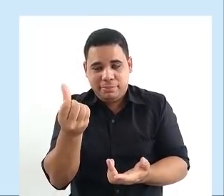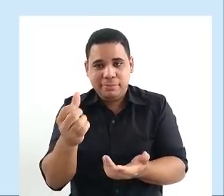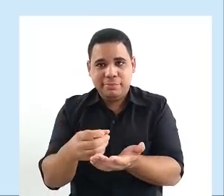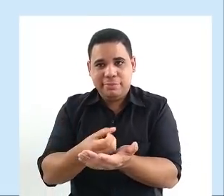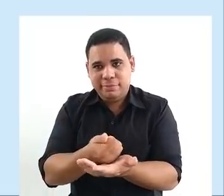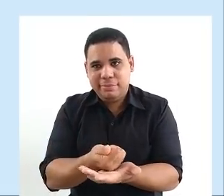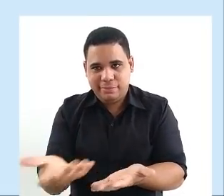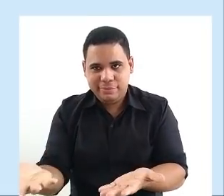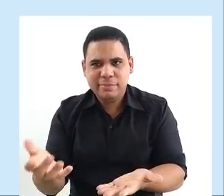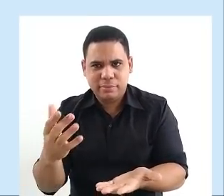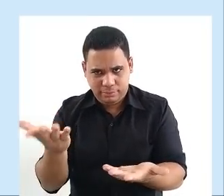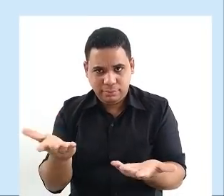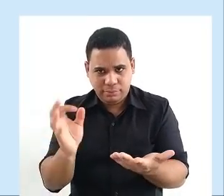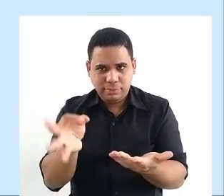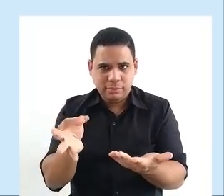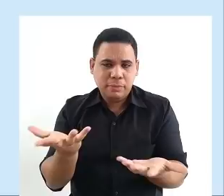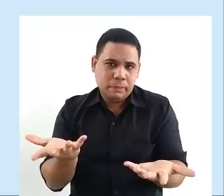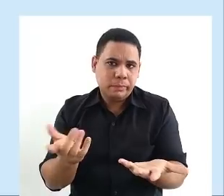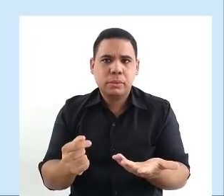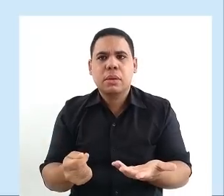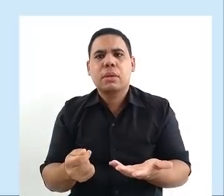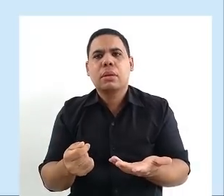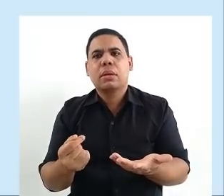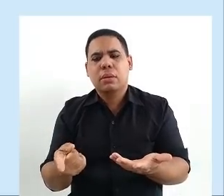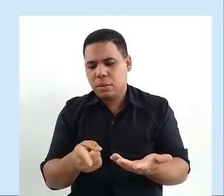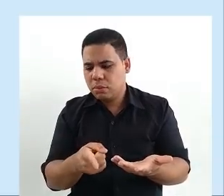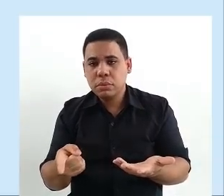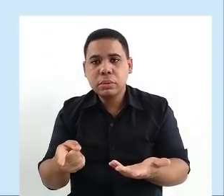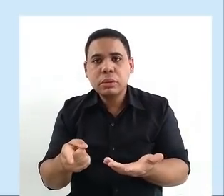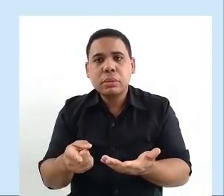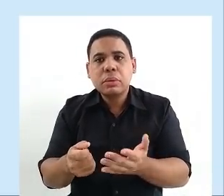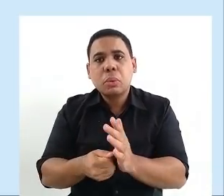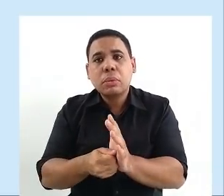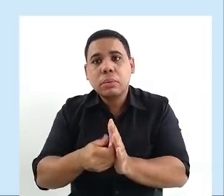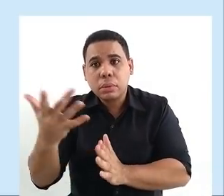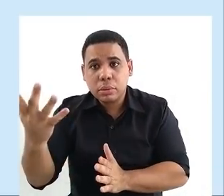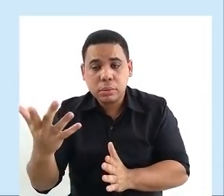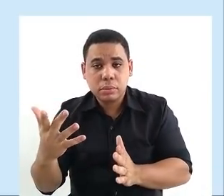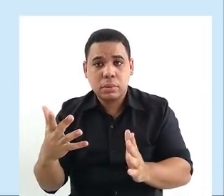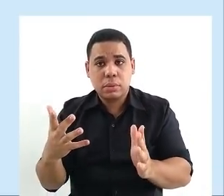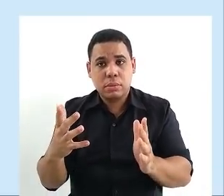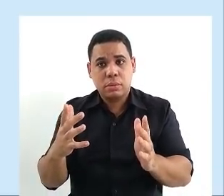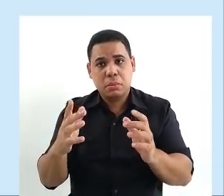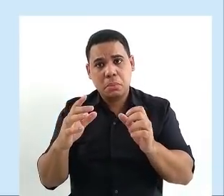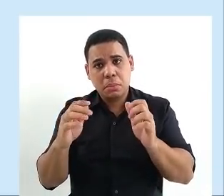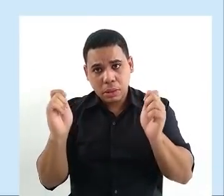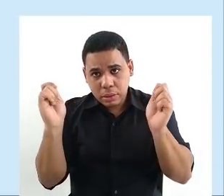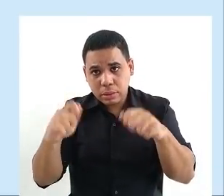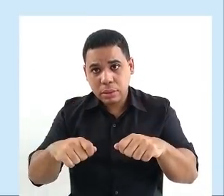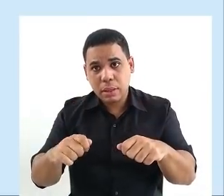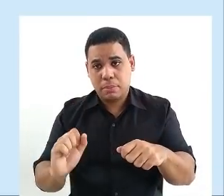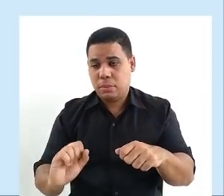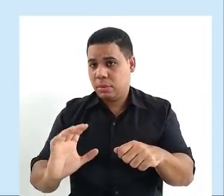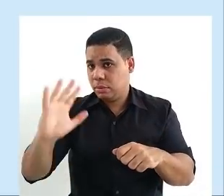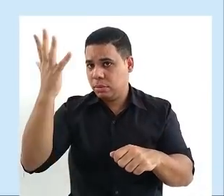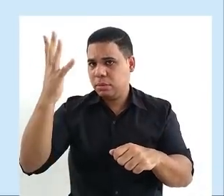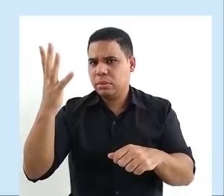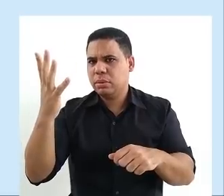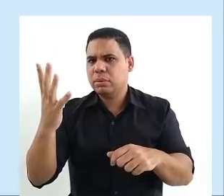espaço amostral. É um conjuntinho que a gente vai organizar dos casos que podem vir a acontecer.